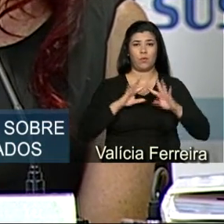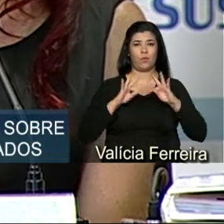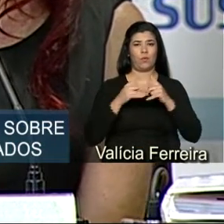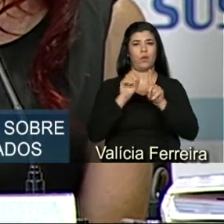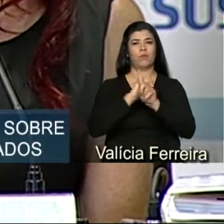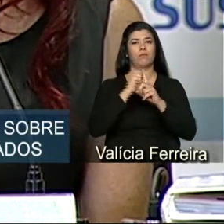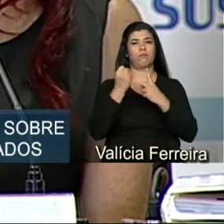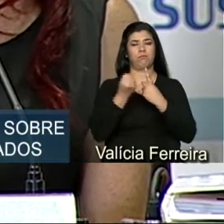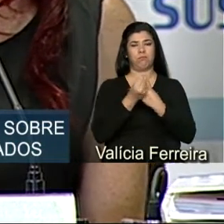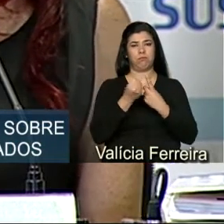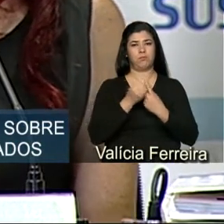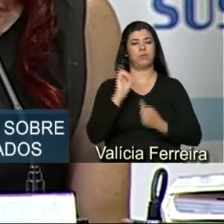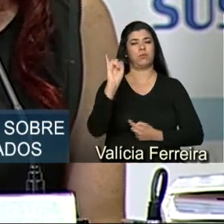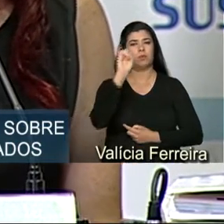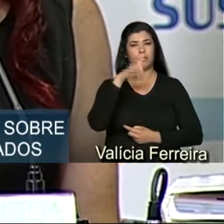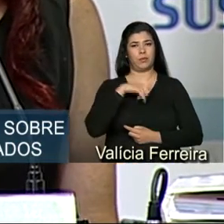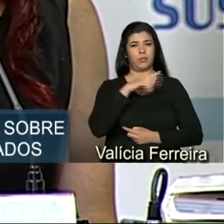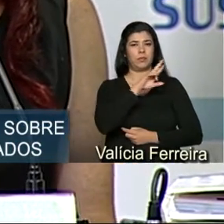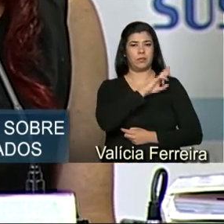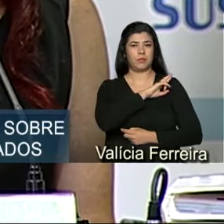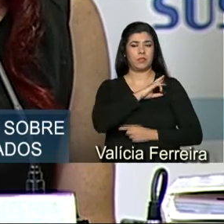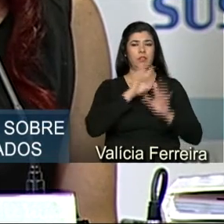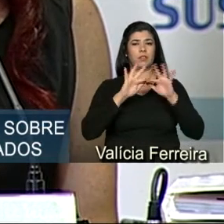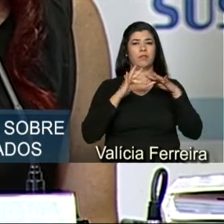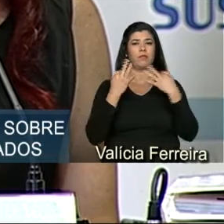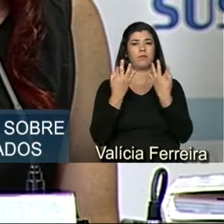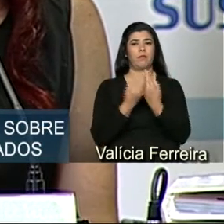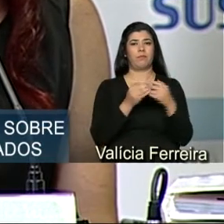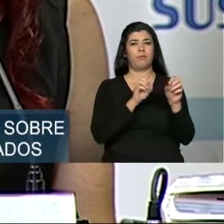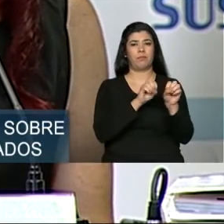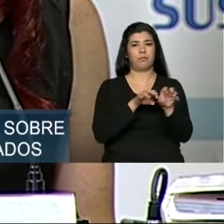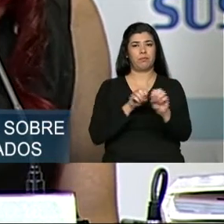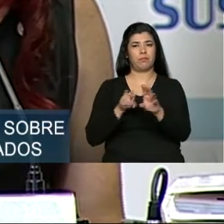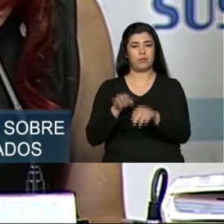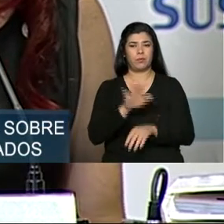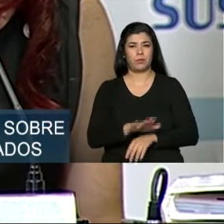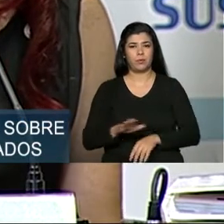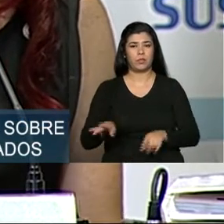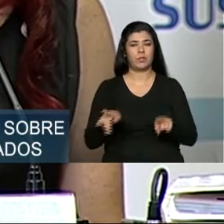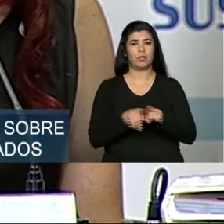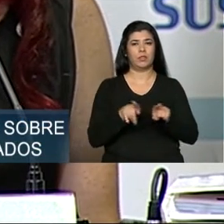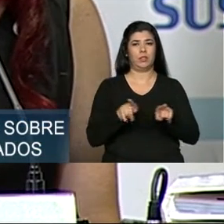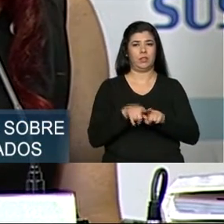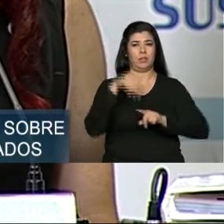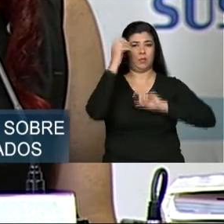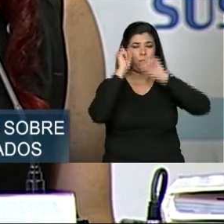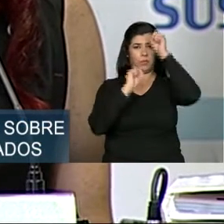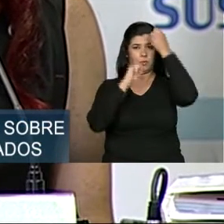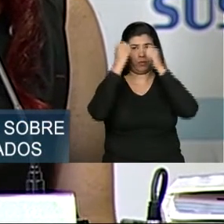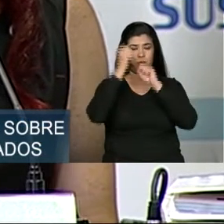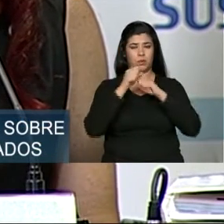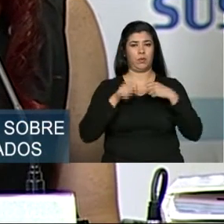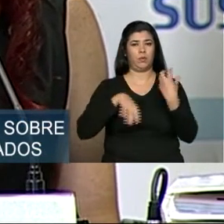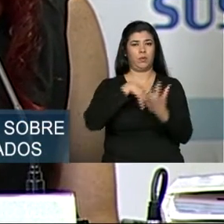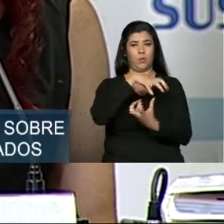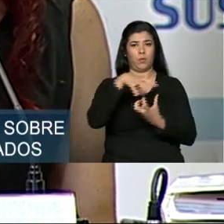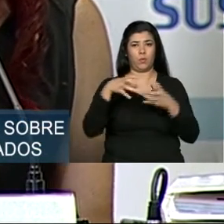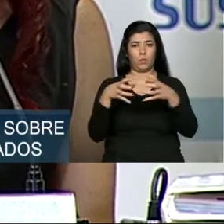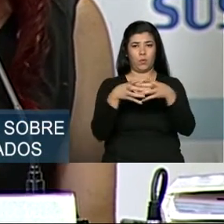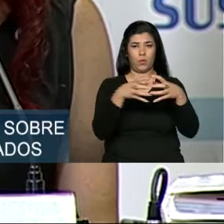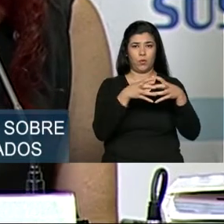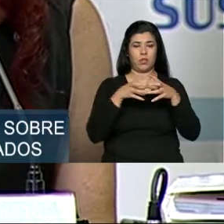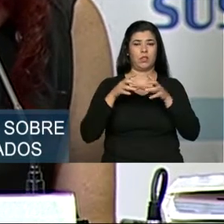importante o papel da família, principalmente na educação da criança, das indústrias, dos movimentos sociais,